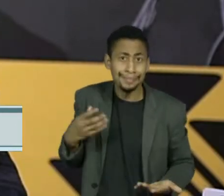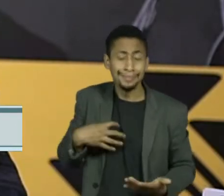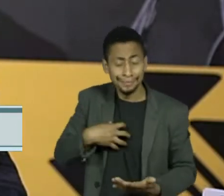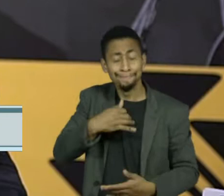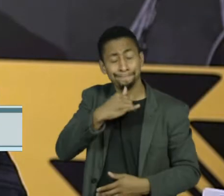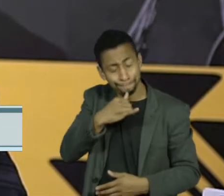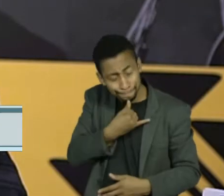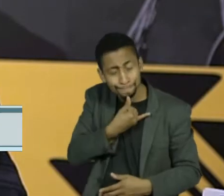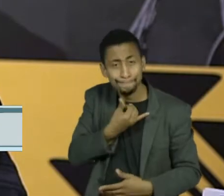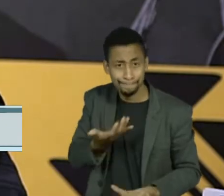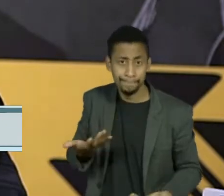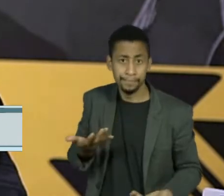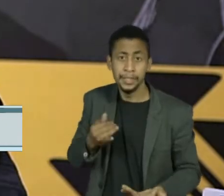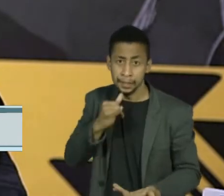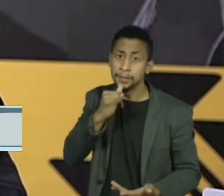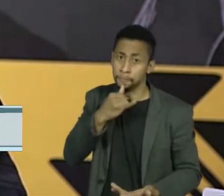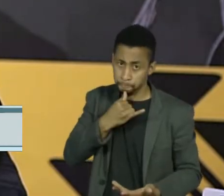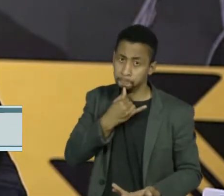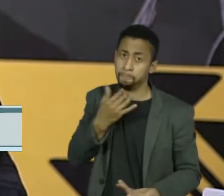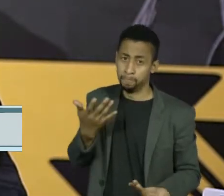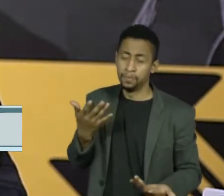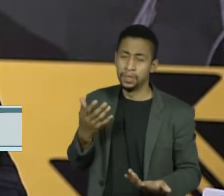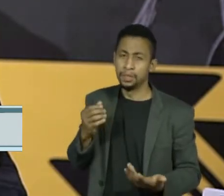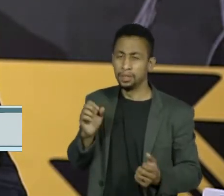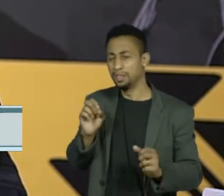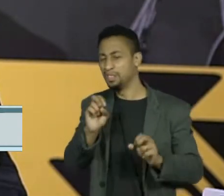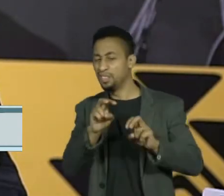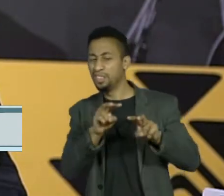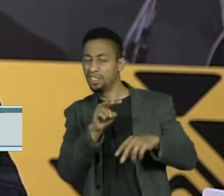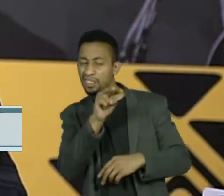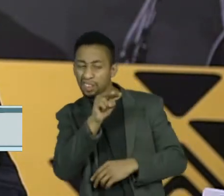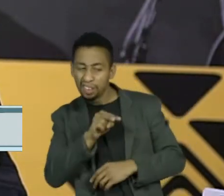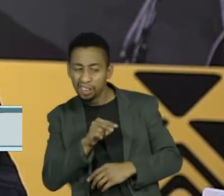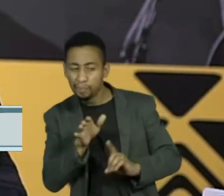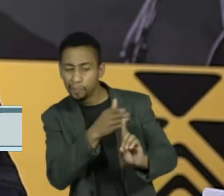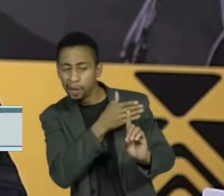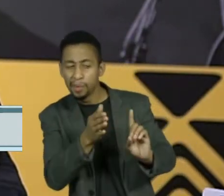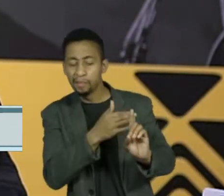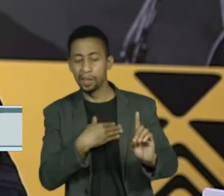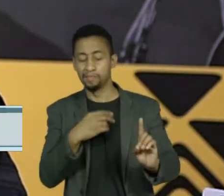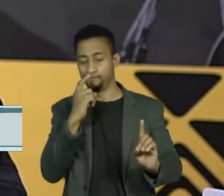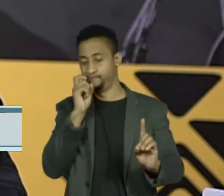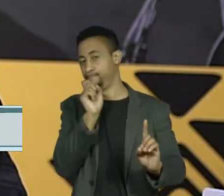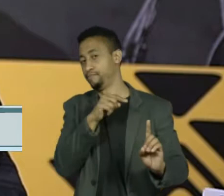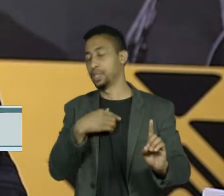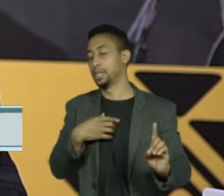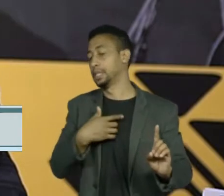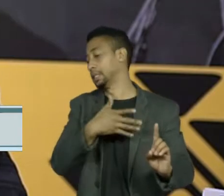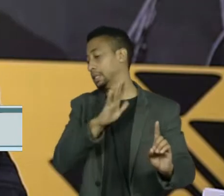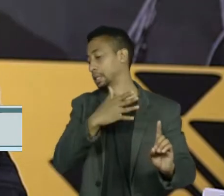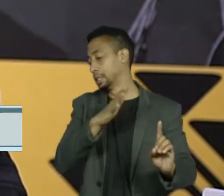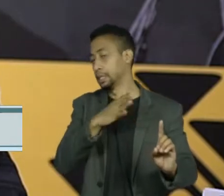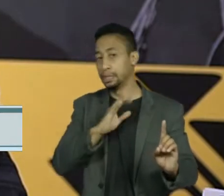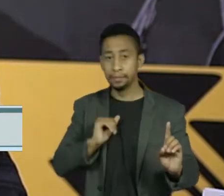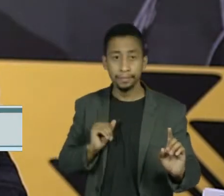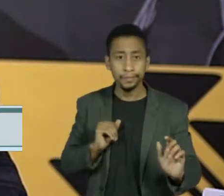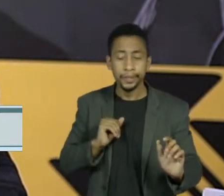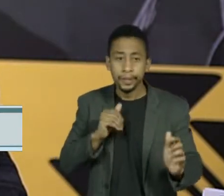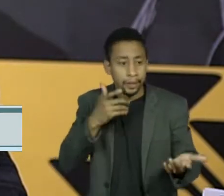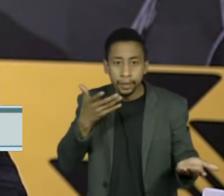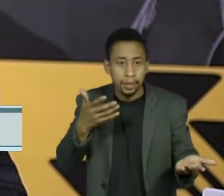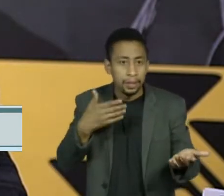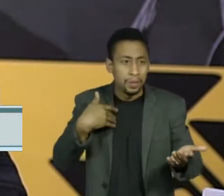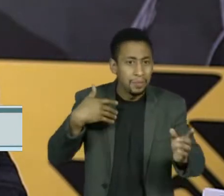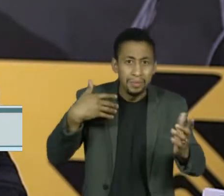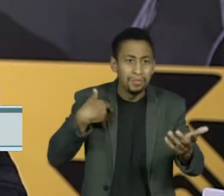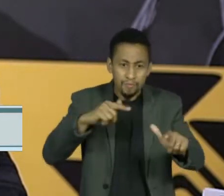que o nosso olhar de indiferença, o nosso olhar de falta de indignação não nos tire da